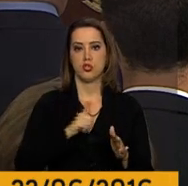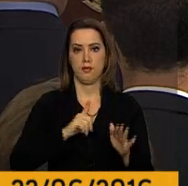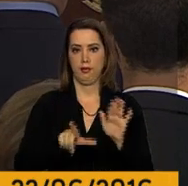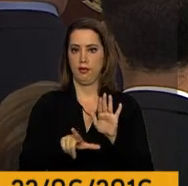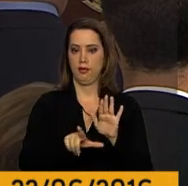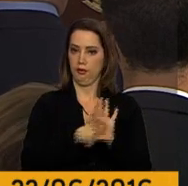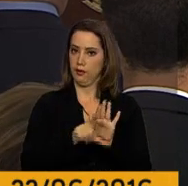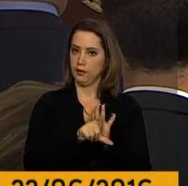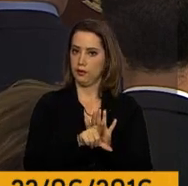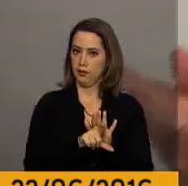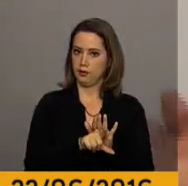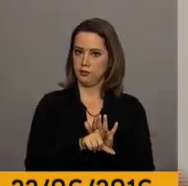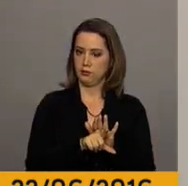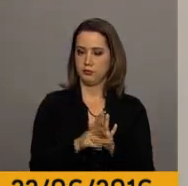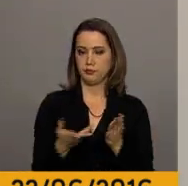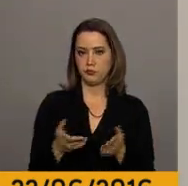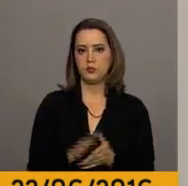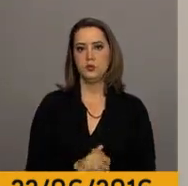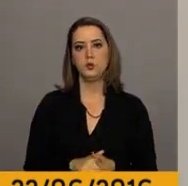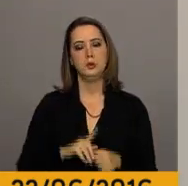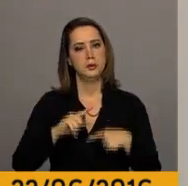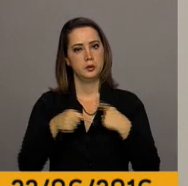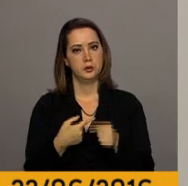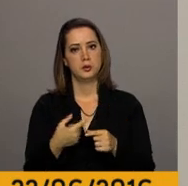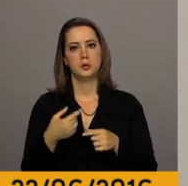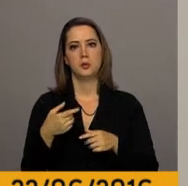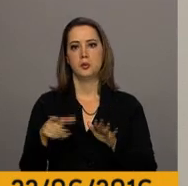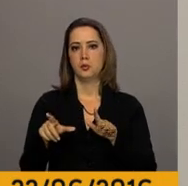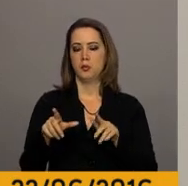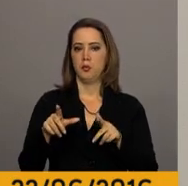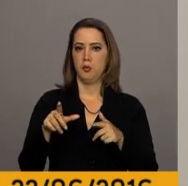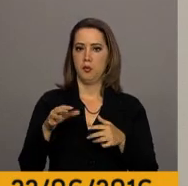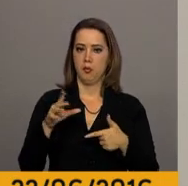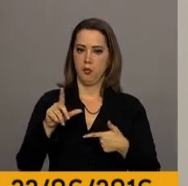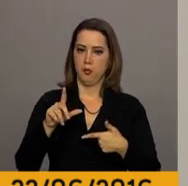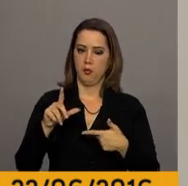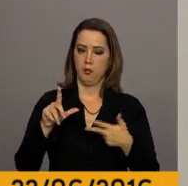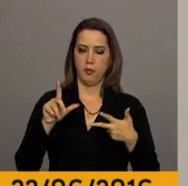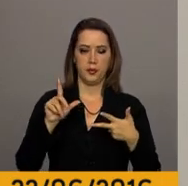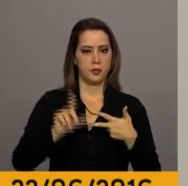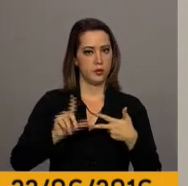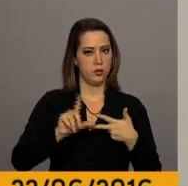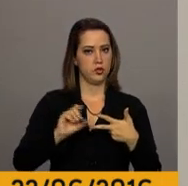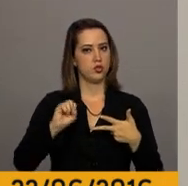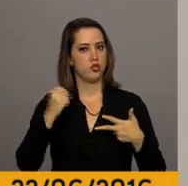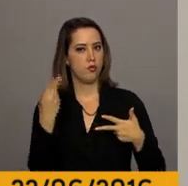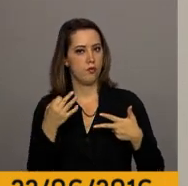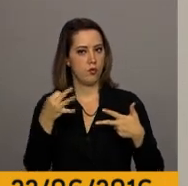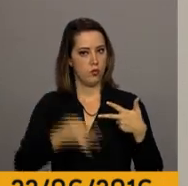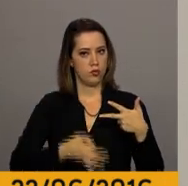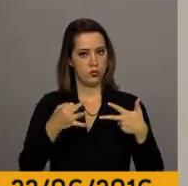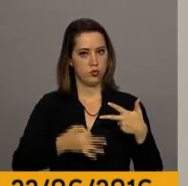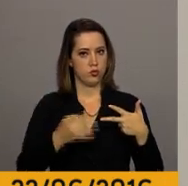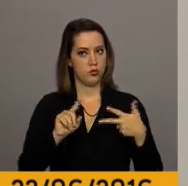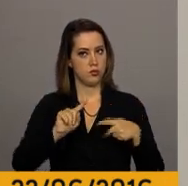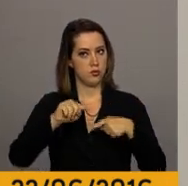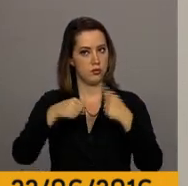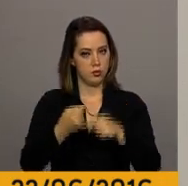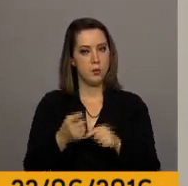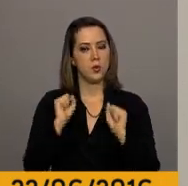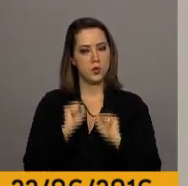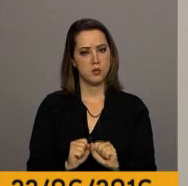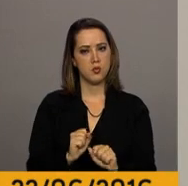possa vir ou o Executivo possa vir a praticar aquele ato ora ISO dá digamos assim a inteireza da